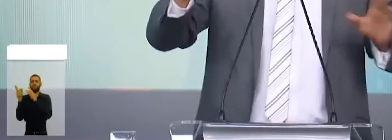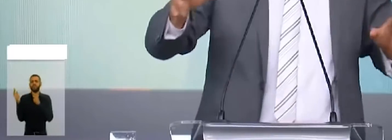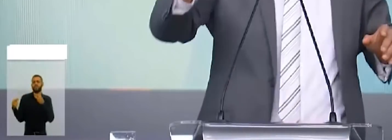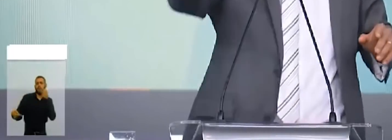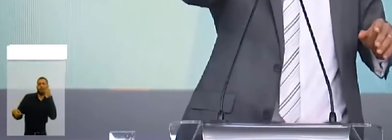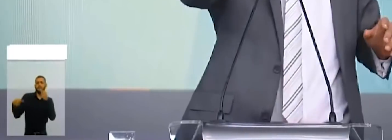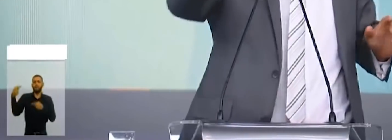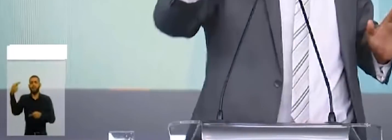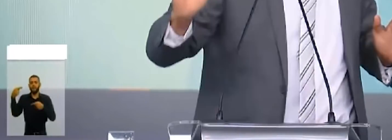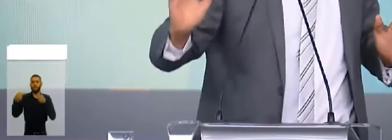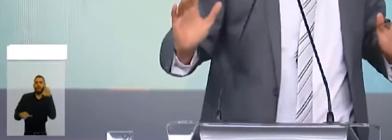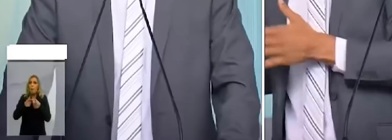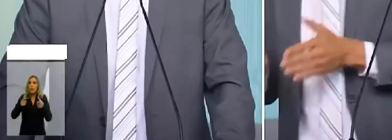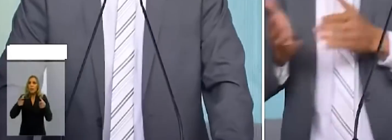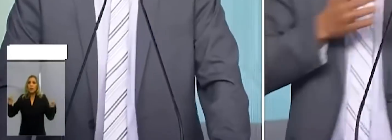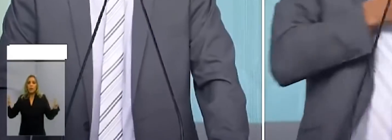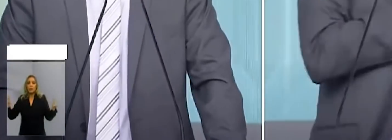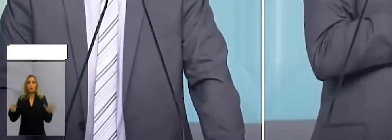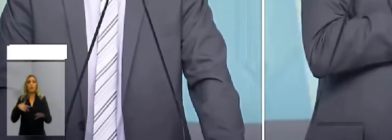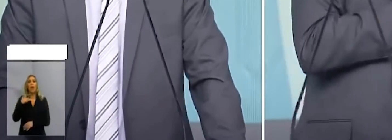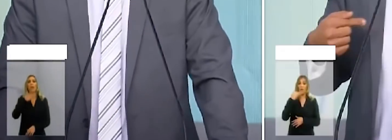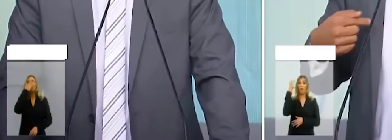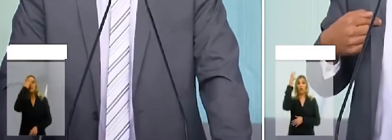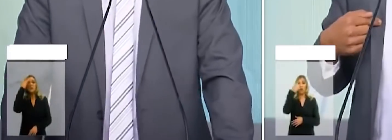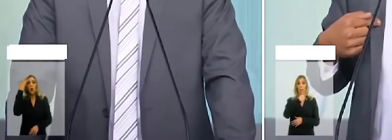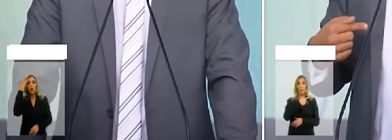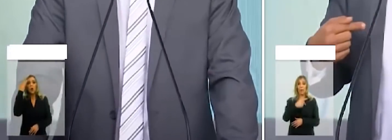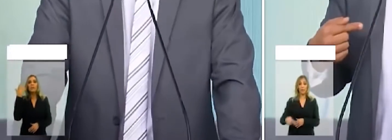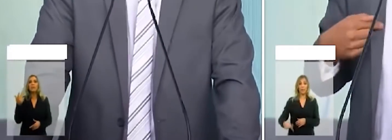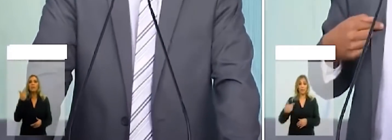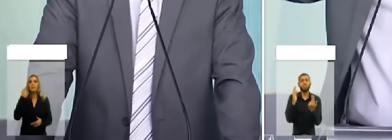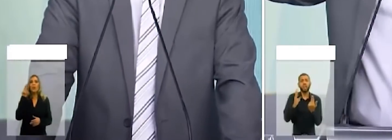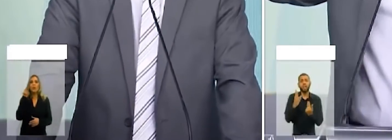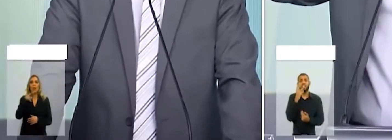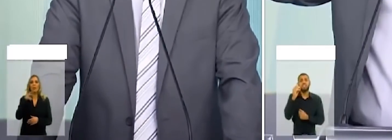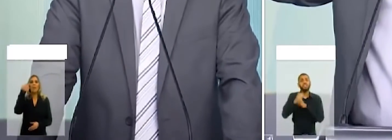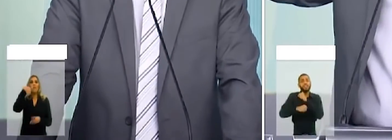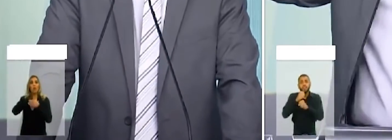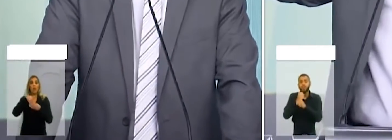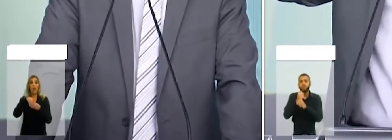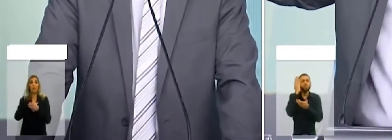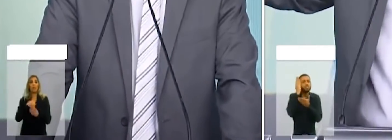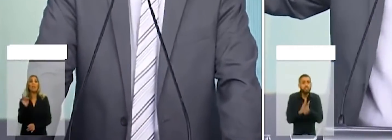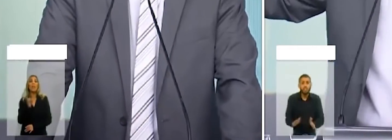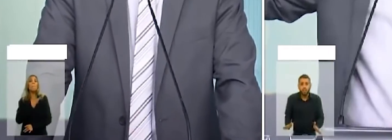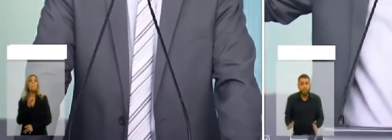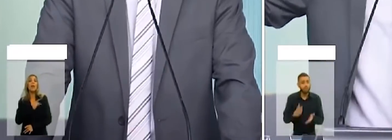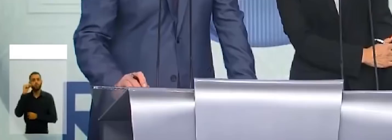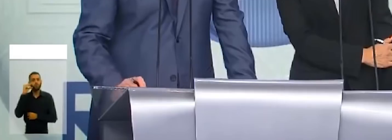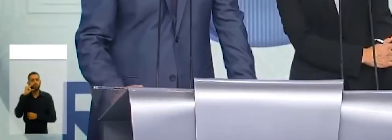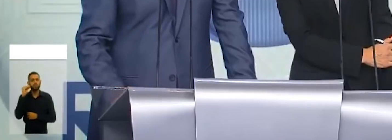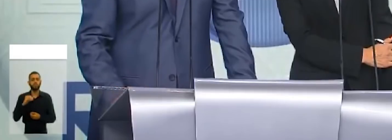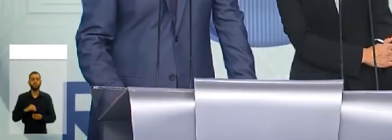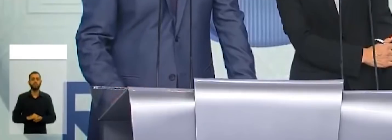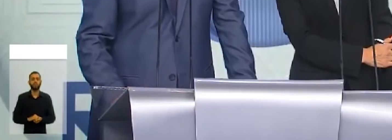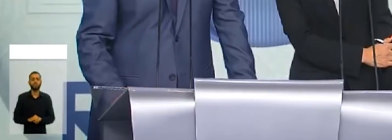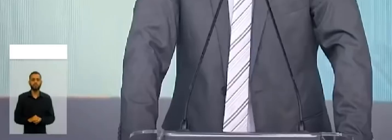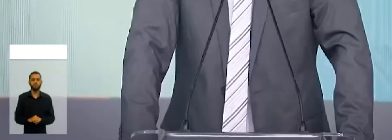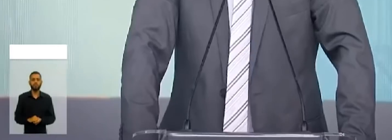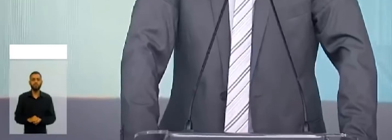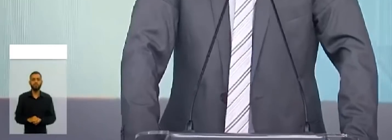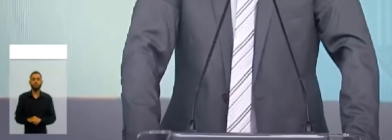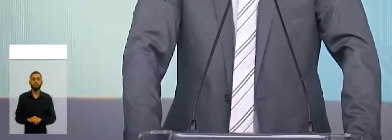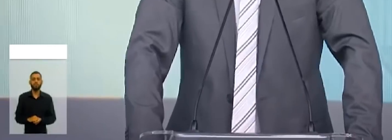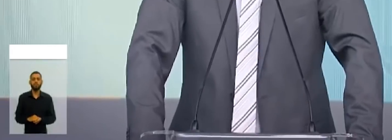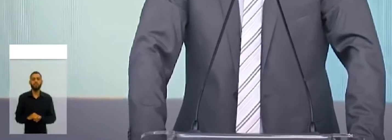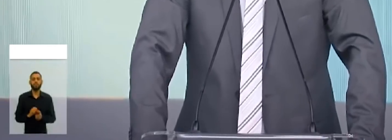alvo agora, no momento, está o Bolsonaro. E ninguém vai pro Cabo Daciolo 51. Chega! Chega! Chega! Nós vamos deixar de ser colônia